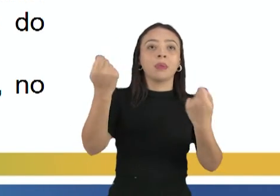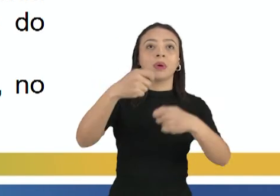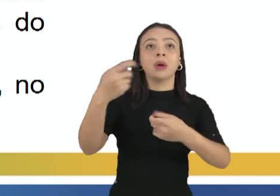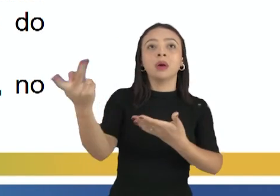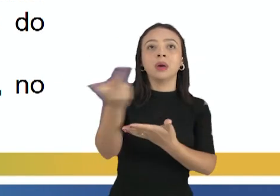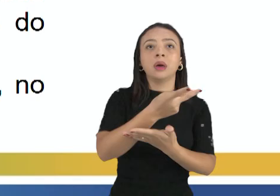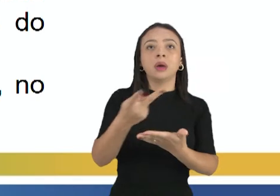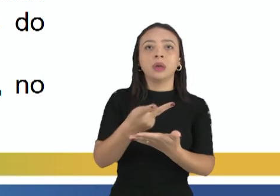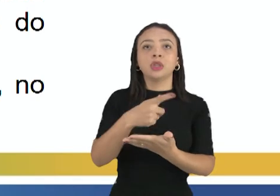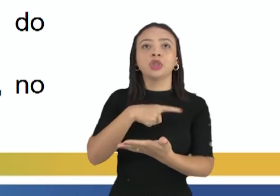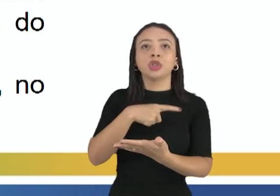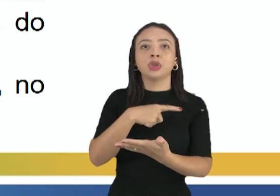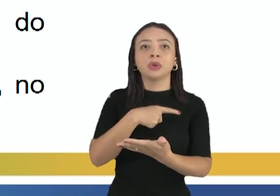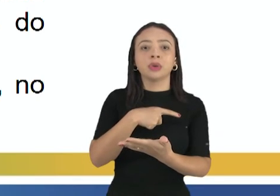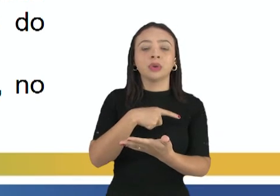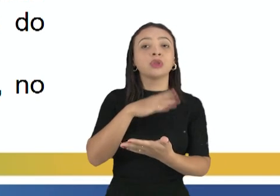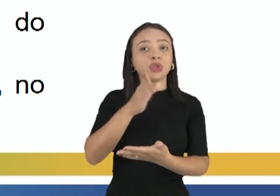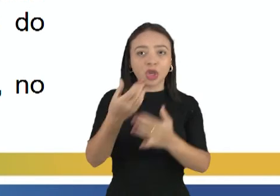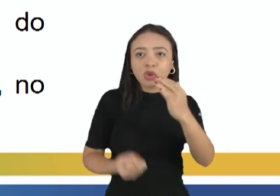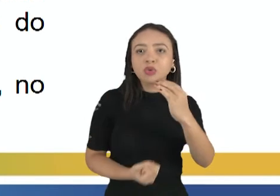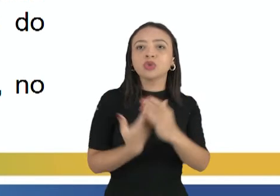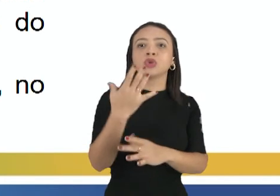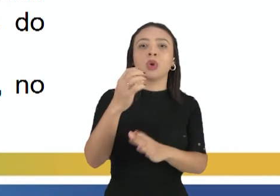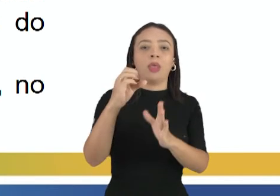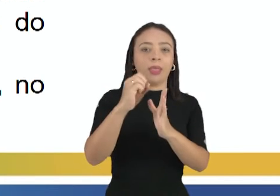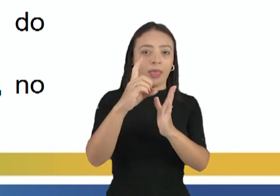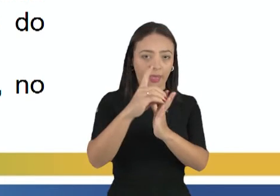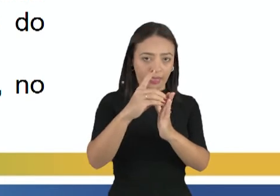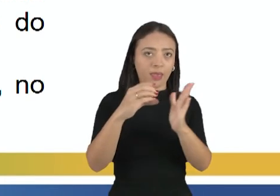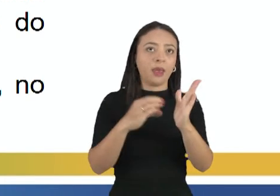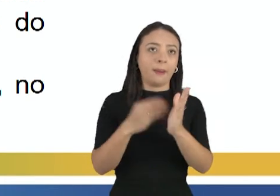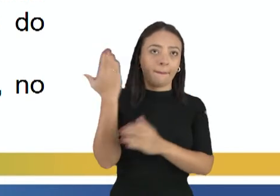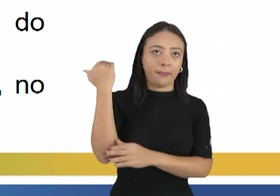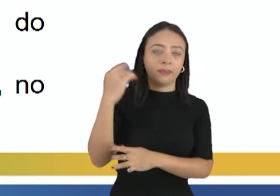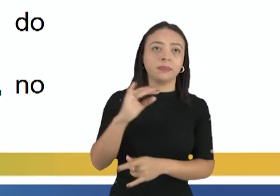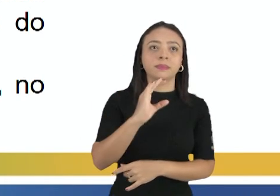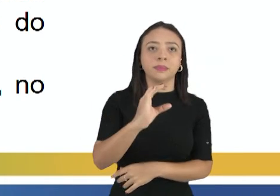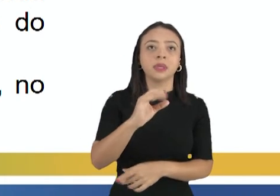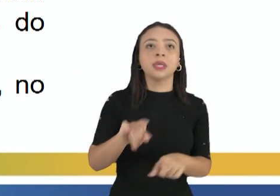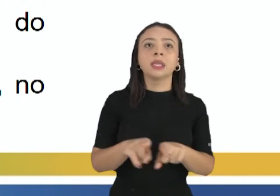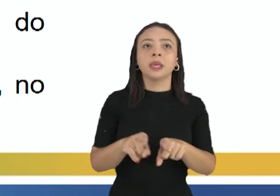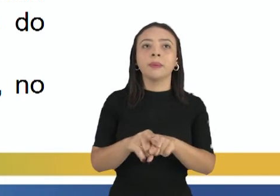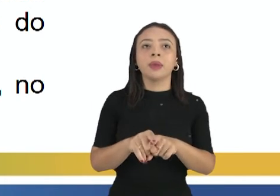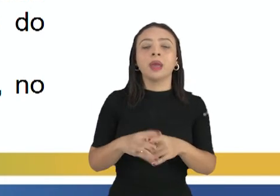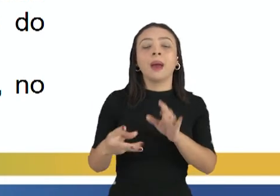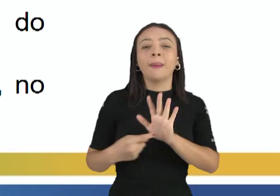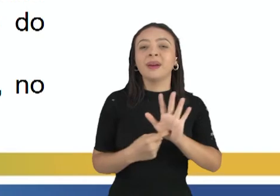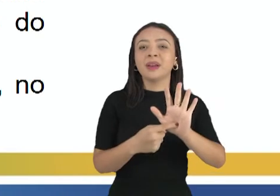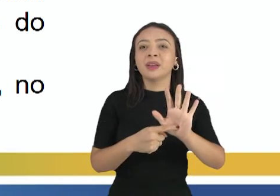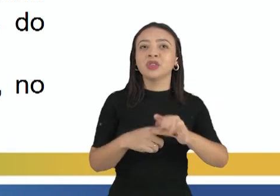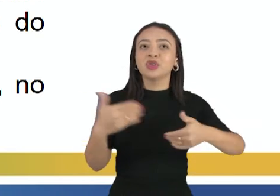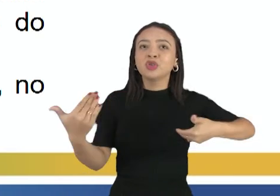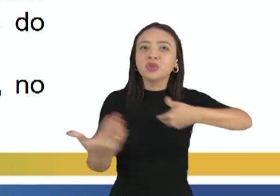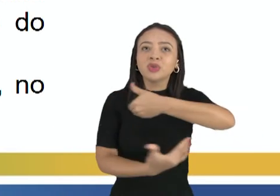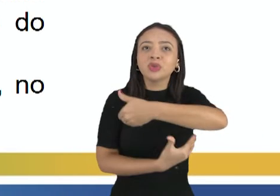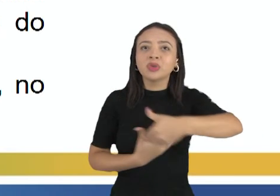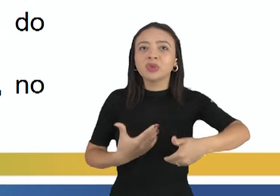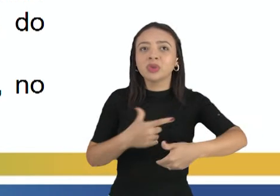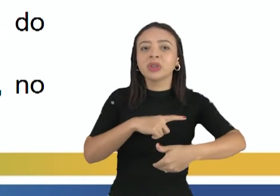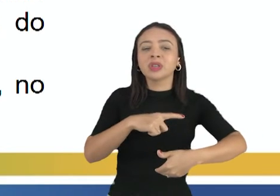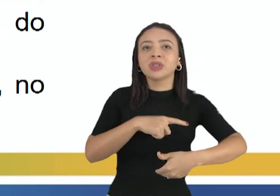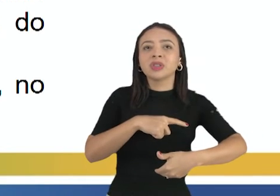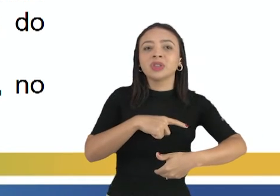viam delineando desde a década anterior. C. O resultado de condensação de aspirações